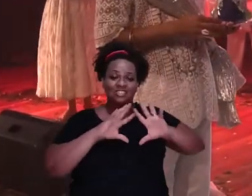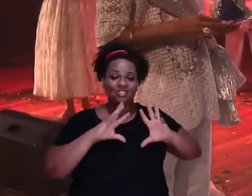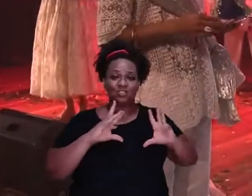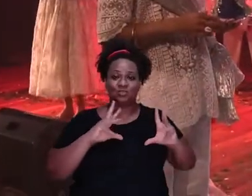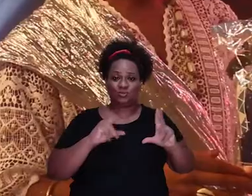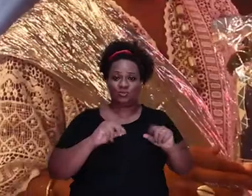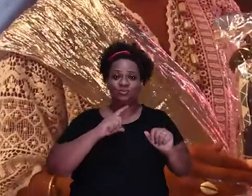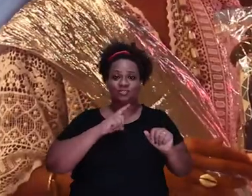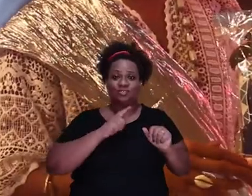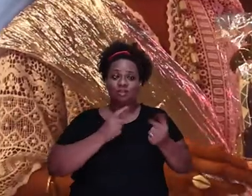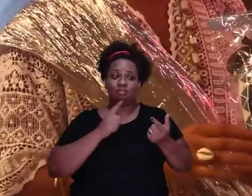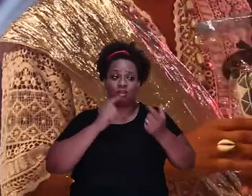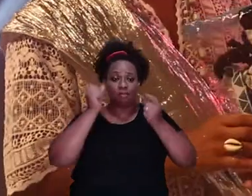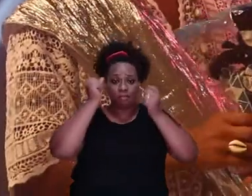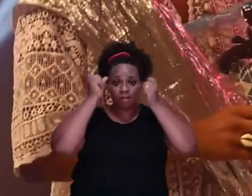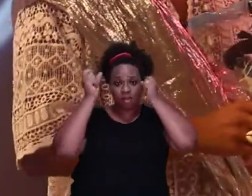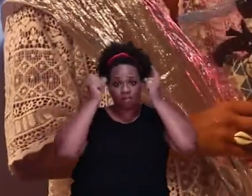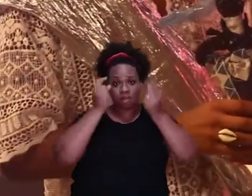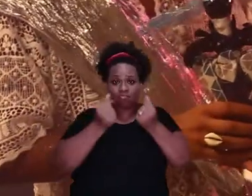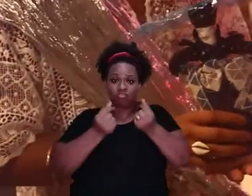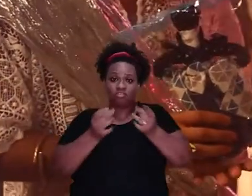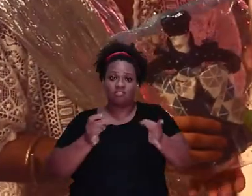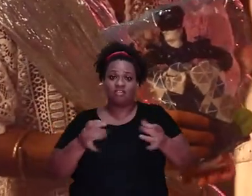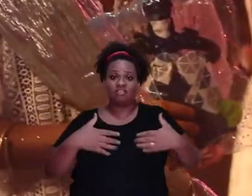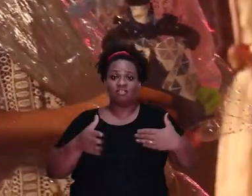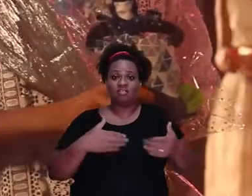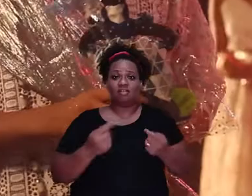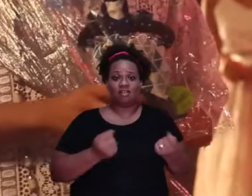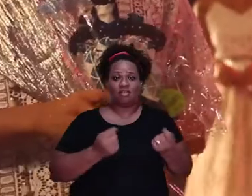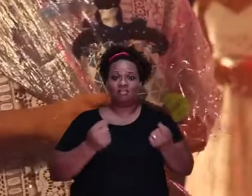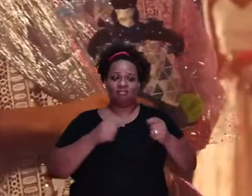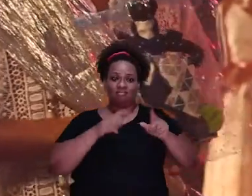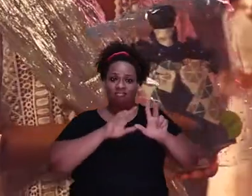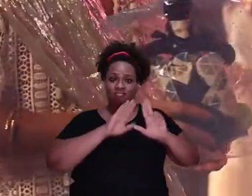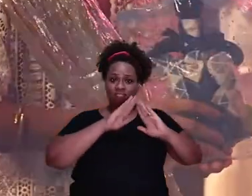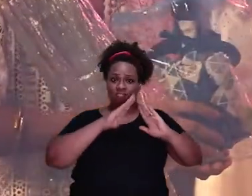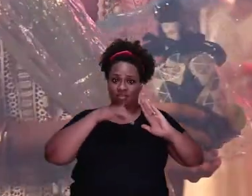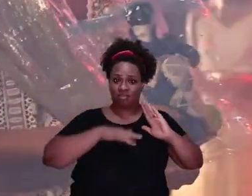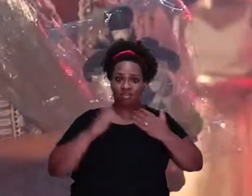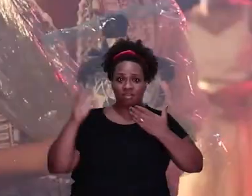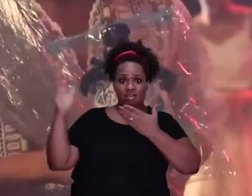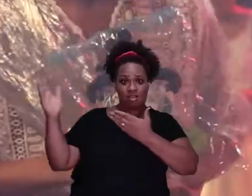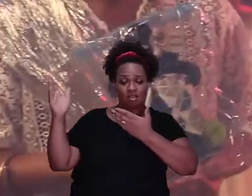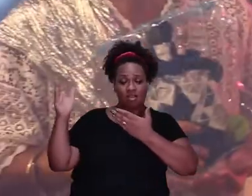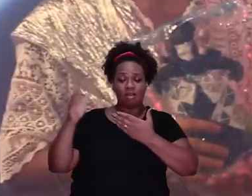quando da Costa tudo e economia criativa seus terreiros isso aqui é mãe deles é uma mulher de algum é uma mulher